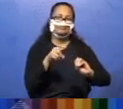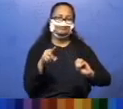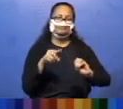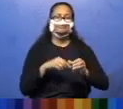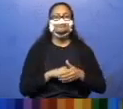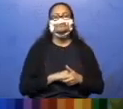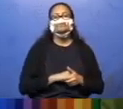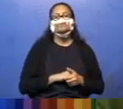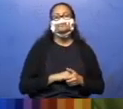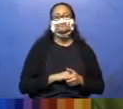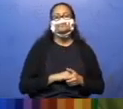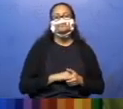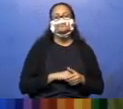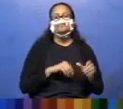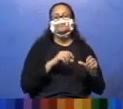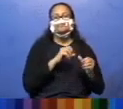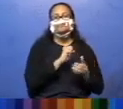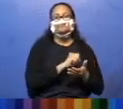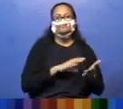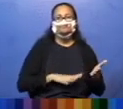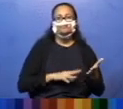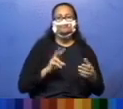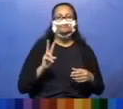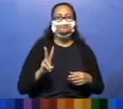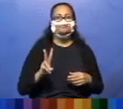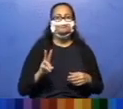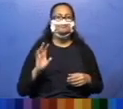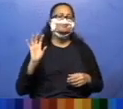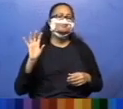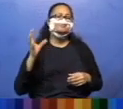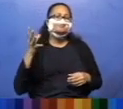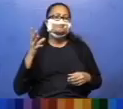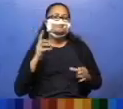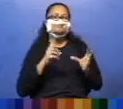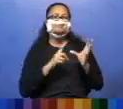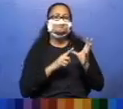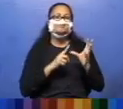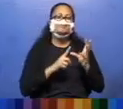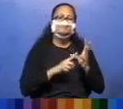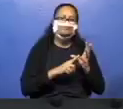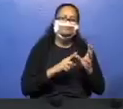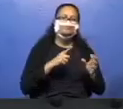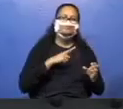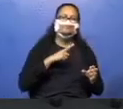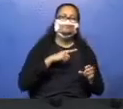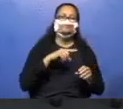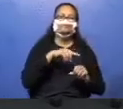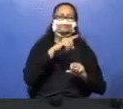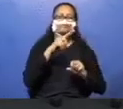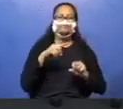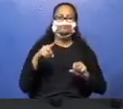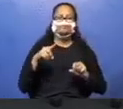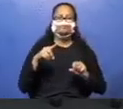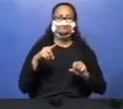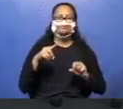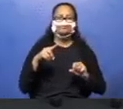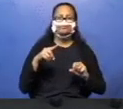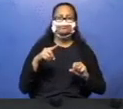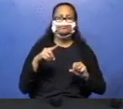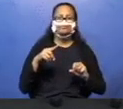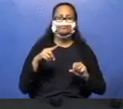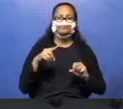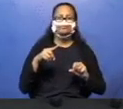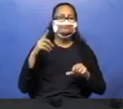2. O que acontece com a vogal que possui o tio? O que acontece quando a gente coloca o tio?